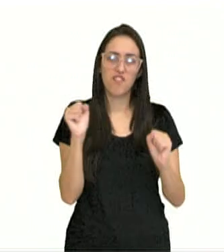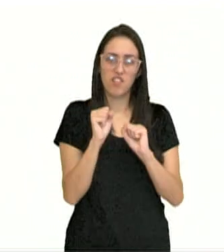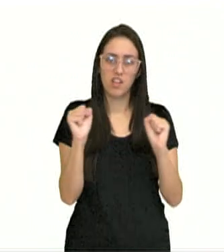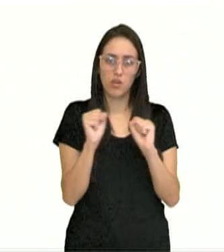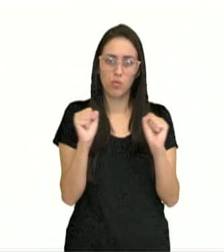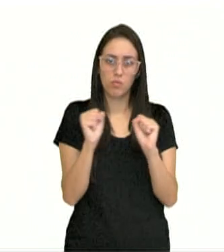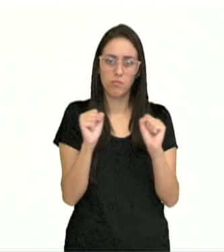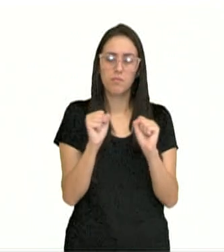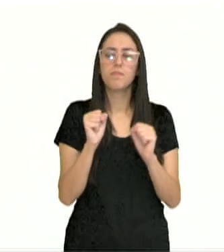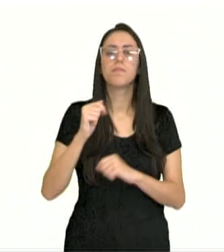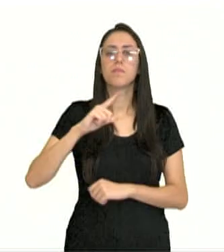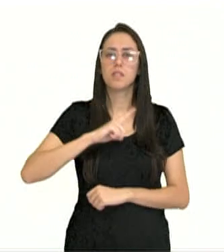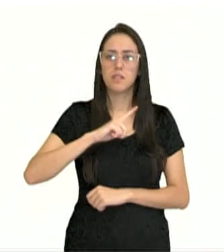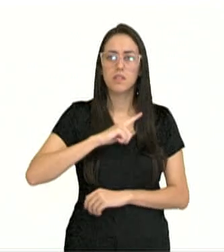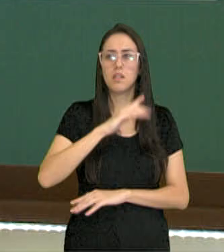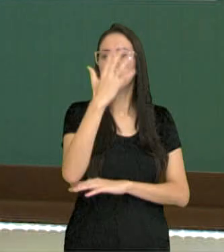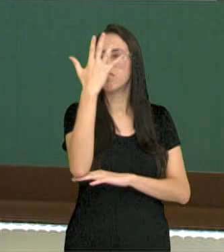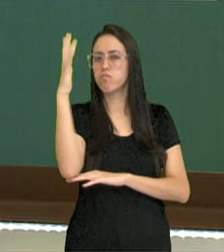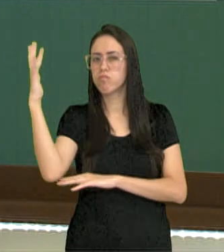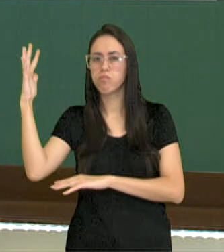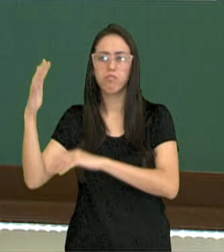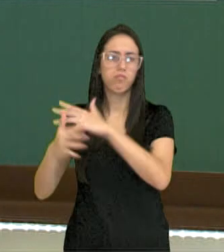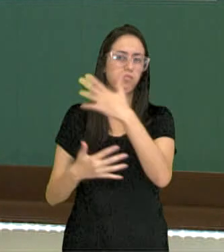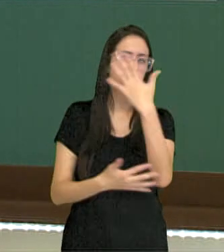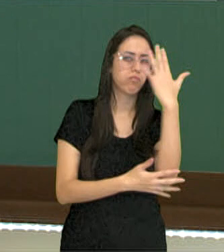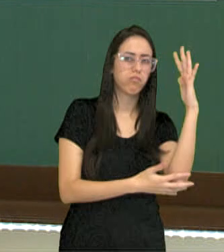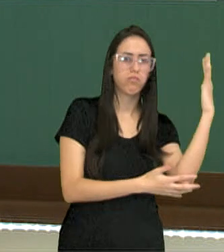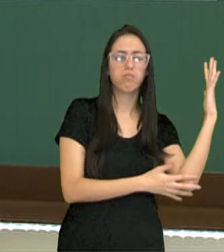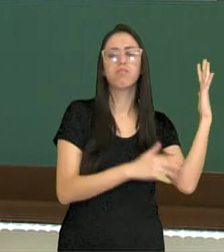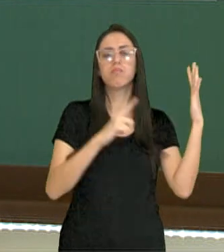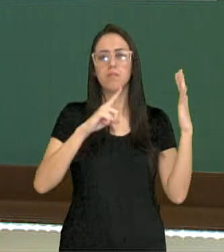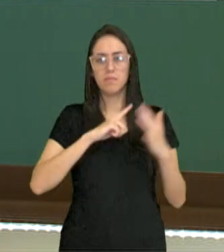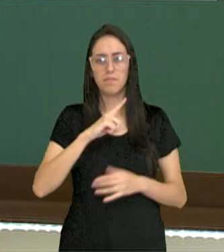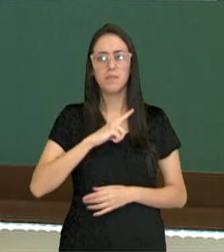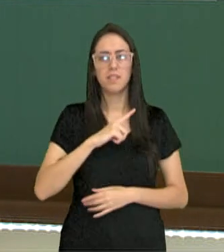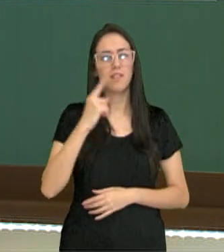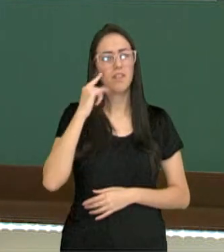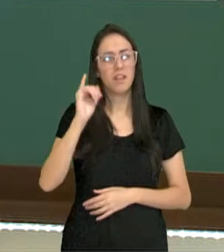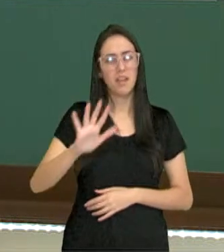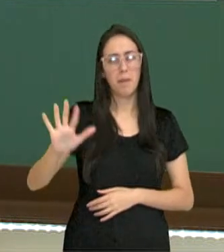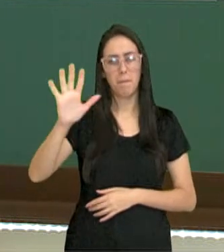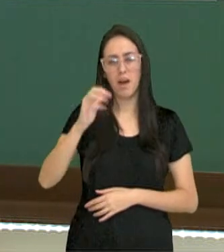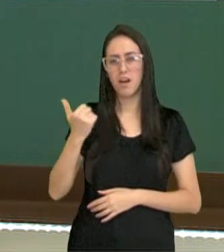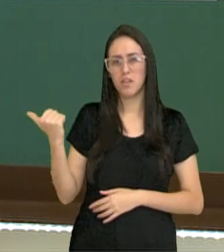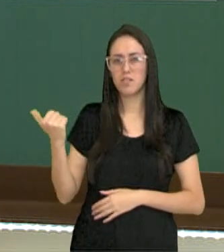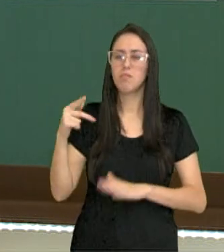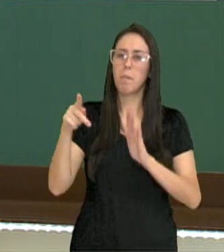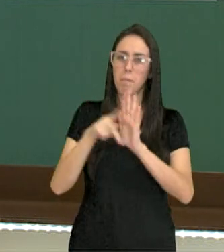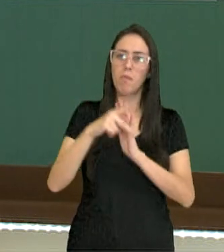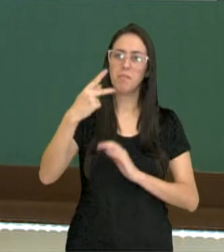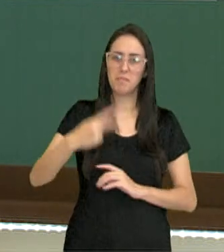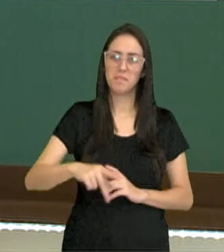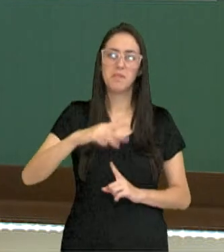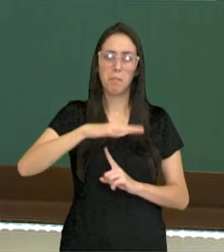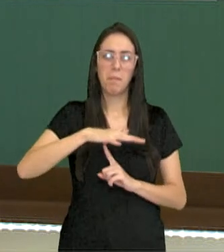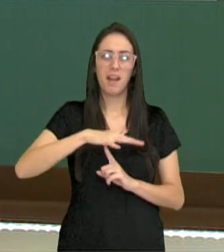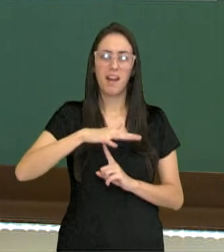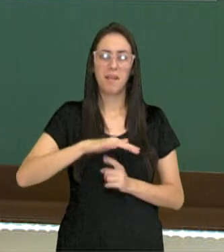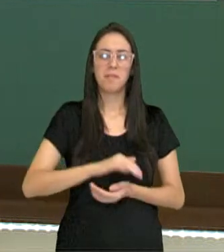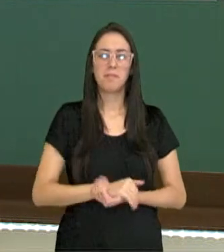formando grandes florestas. Então, novamente, a gente tem ali na ilustração uma árvore que é muito característica da nossa